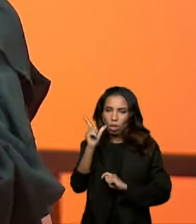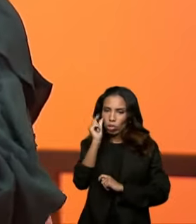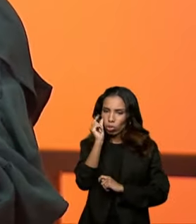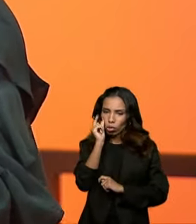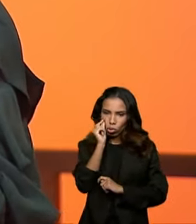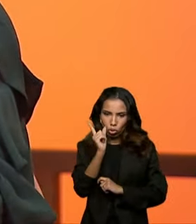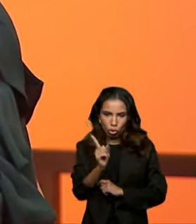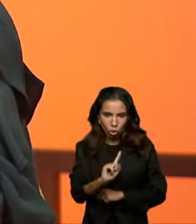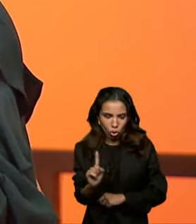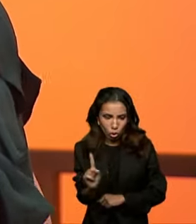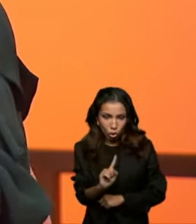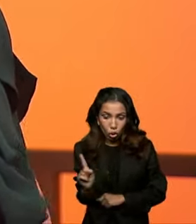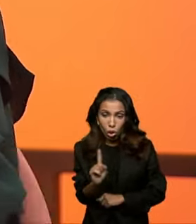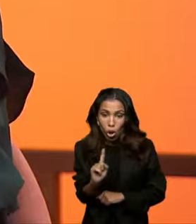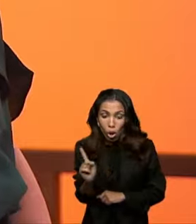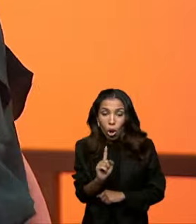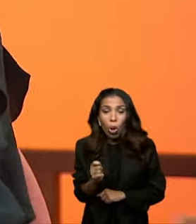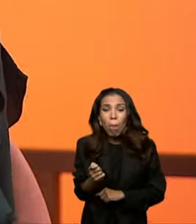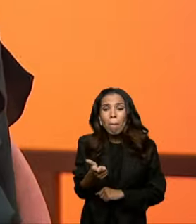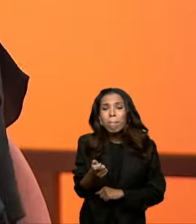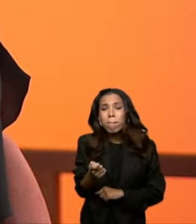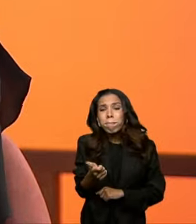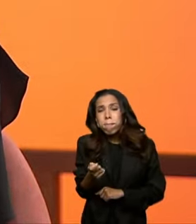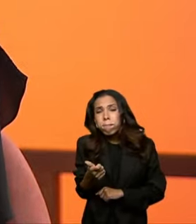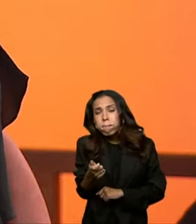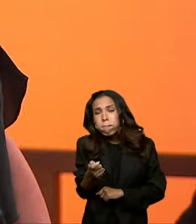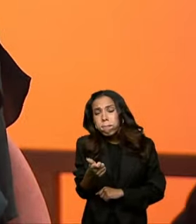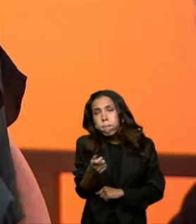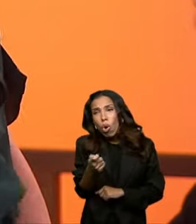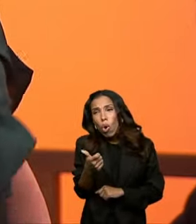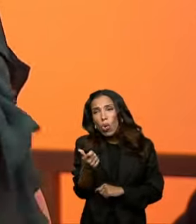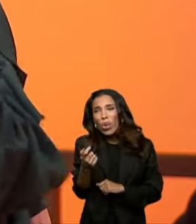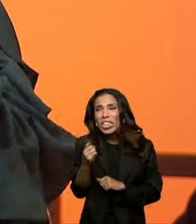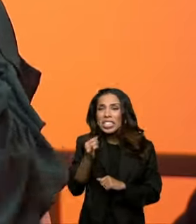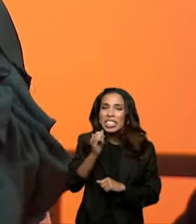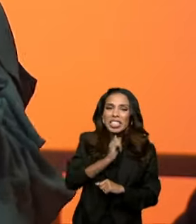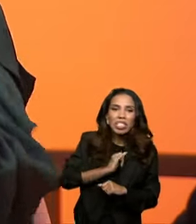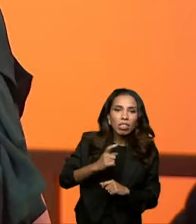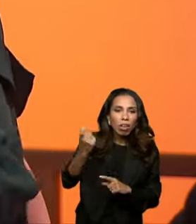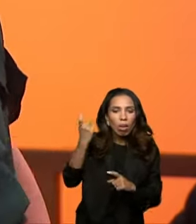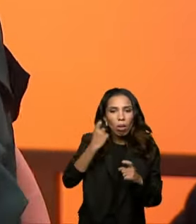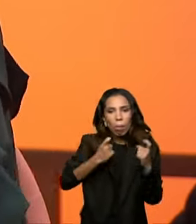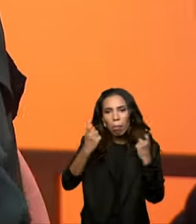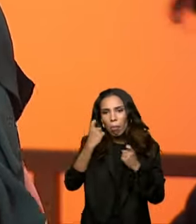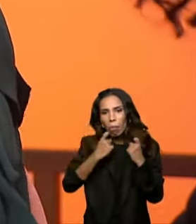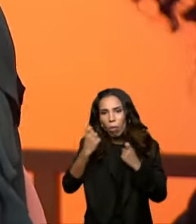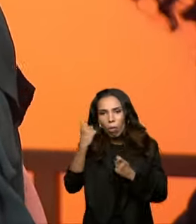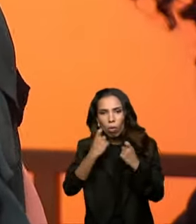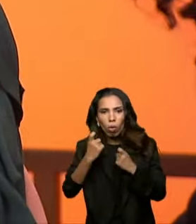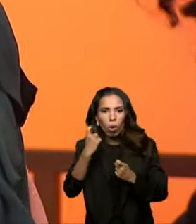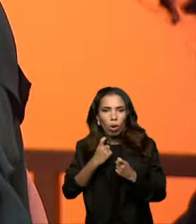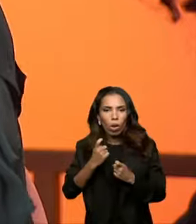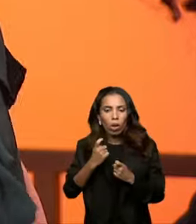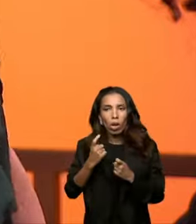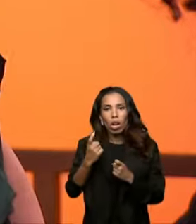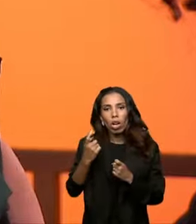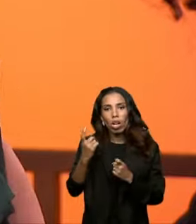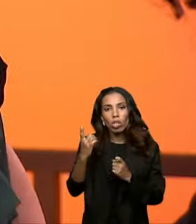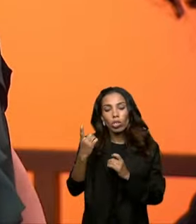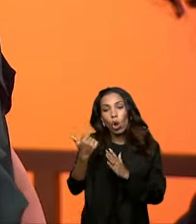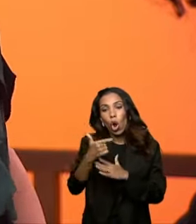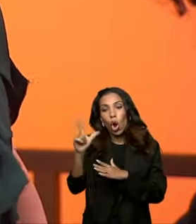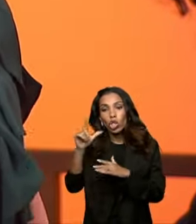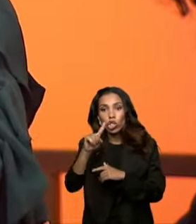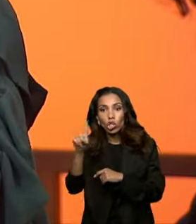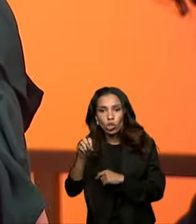Então, como ela tem muito pouco efeito colateral, então, assim, essa preocupação, não é como as drogas Z, não é como os